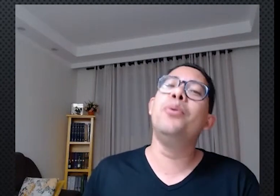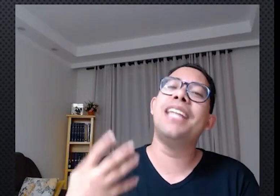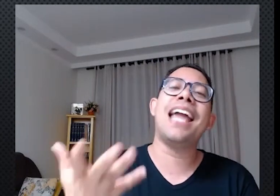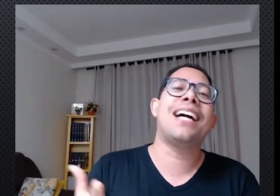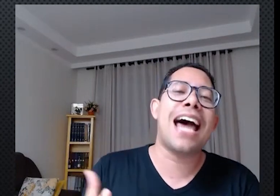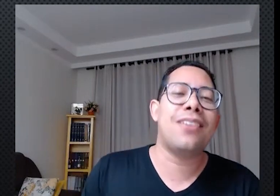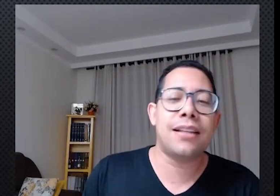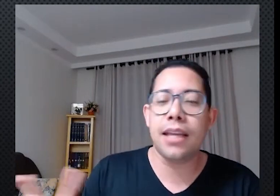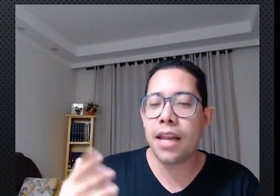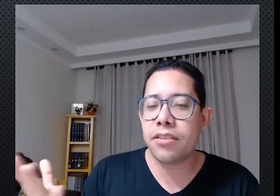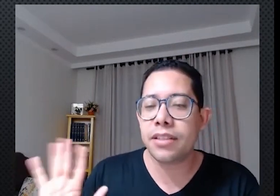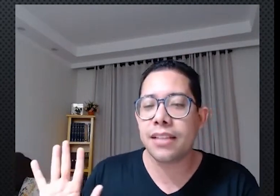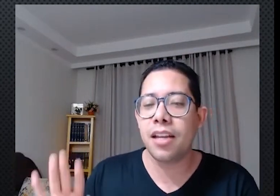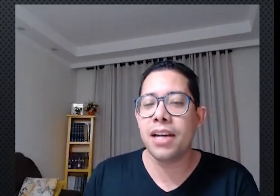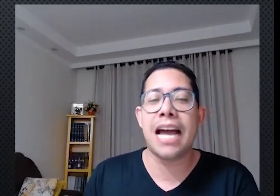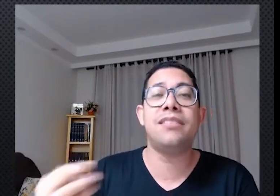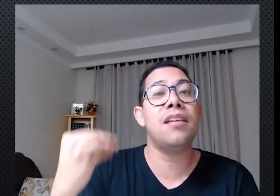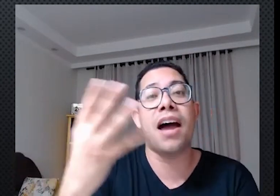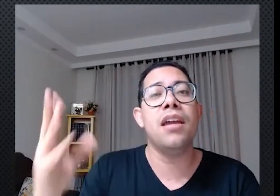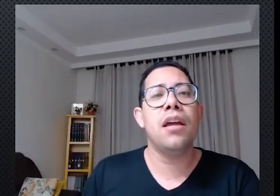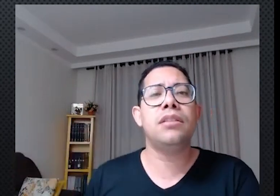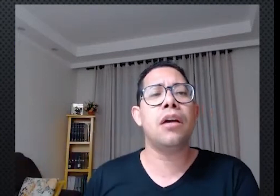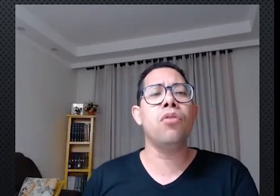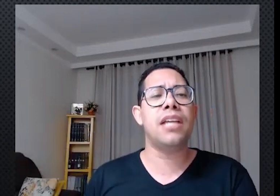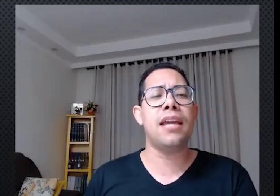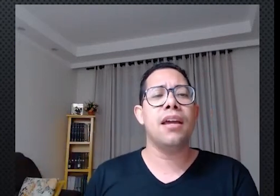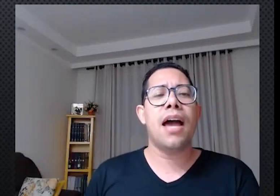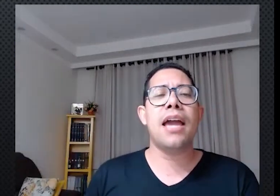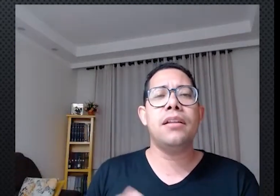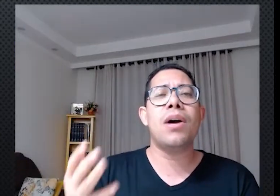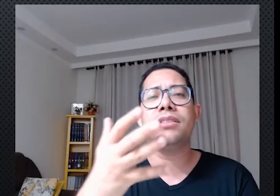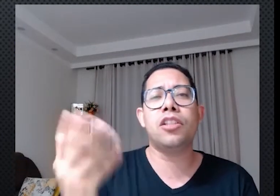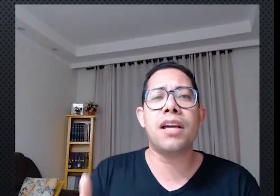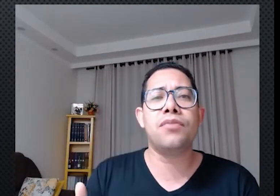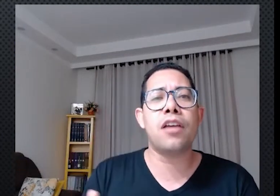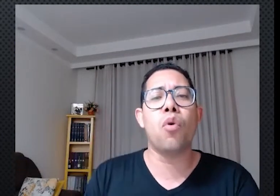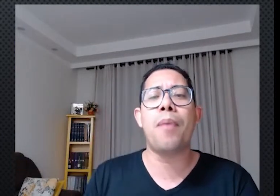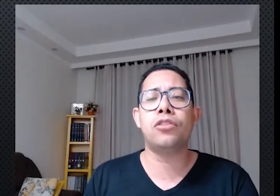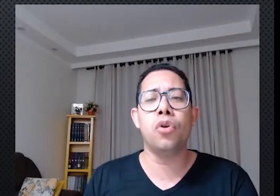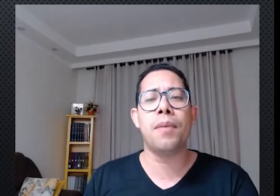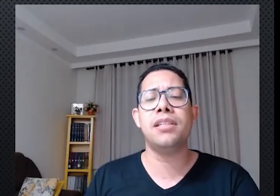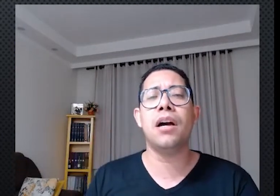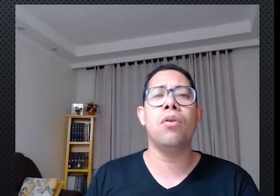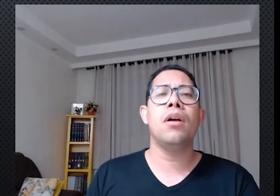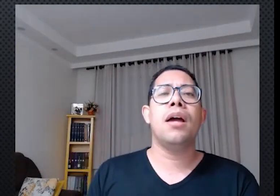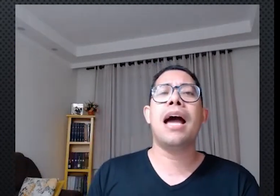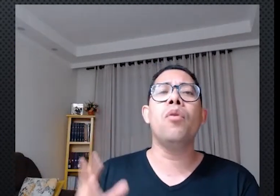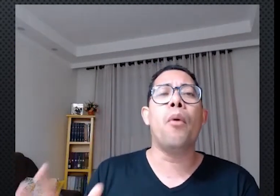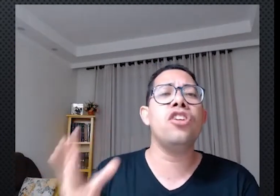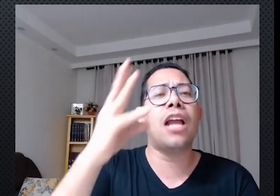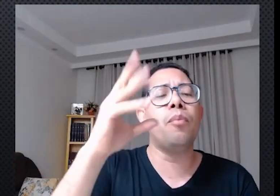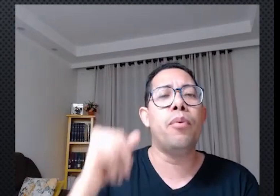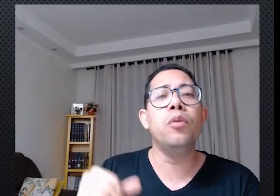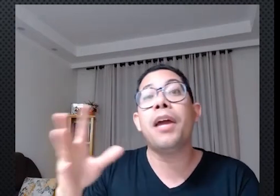se puder, claro, né? Tem igrejas que tem essa liberdade, você vai e você consegue aí ter um acesso mais fácil com o pastor, mas se não...